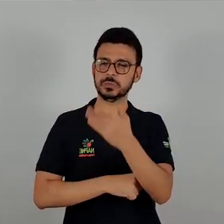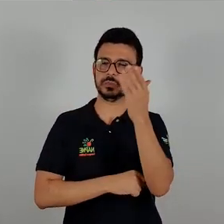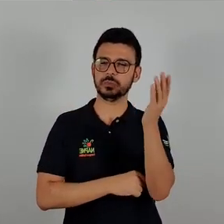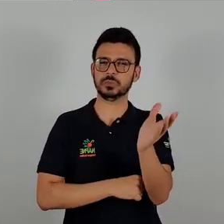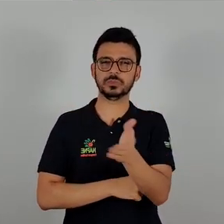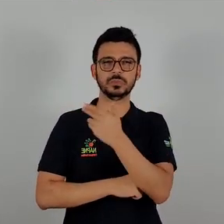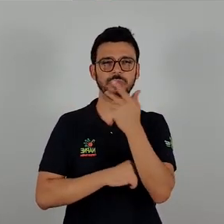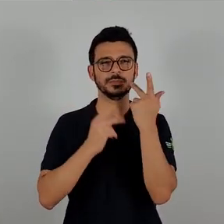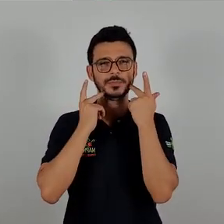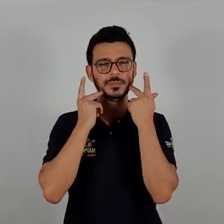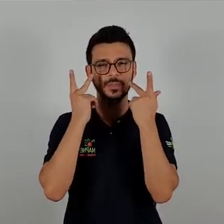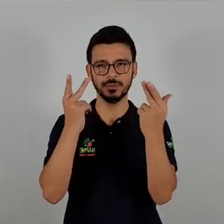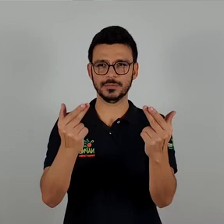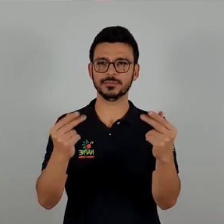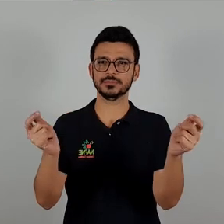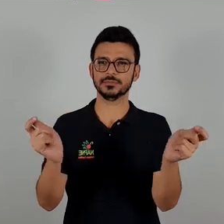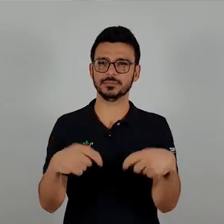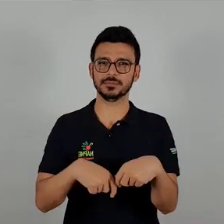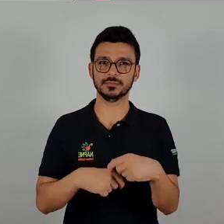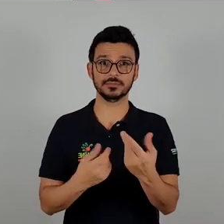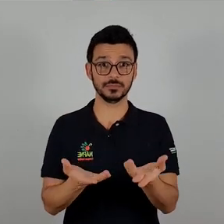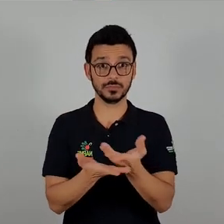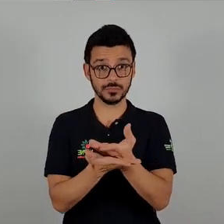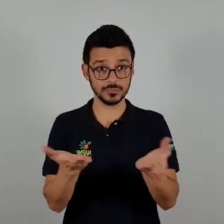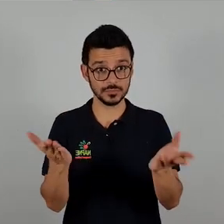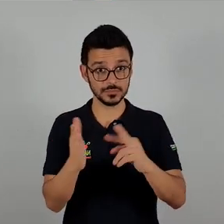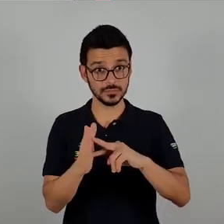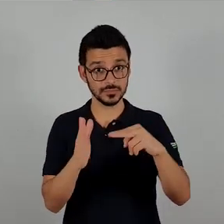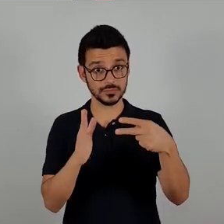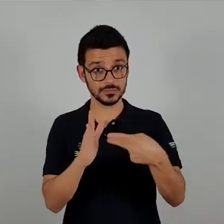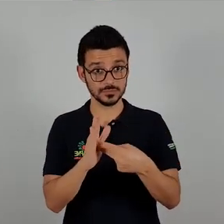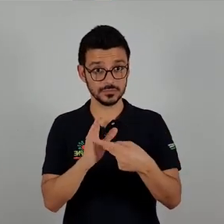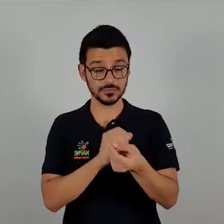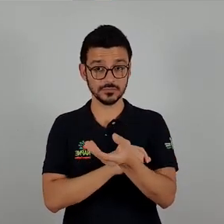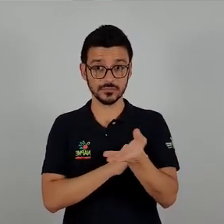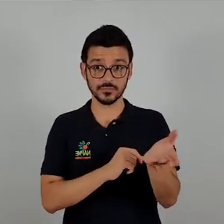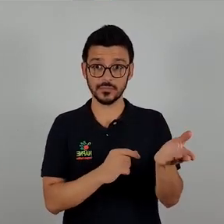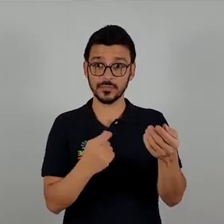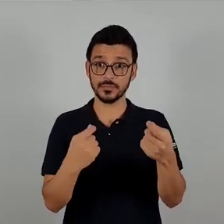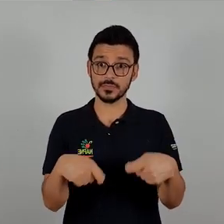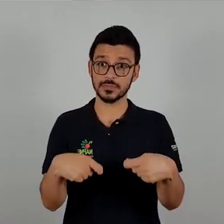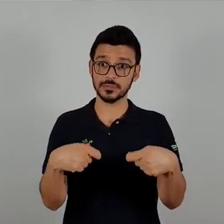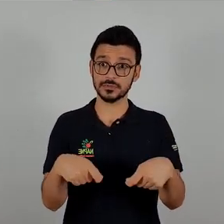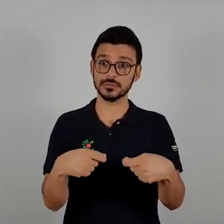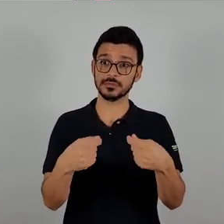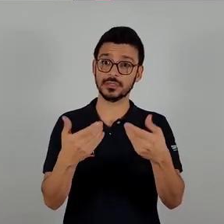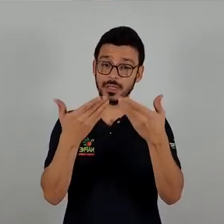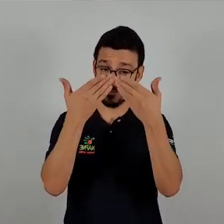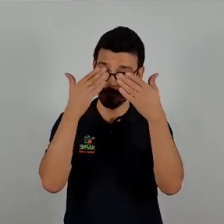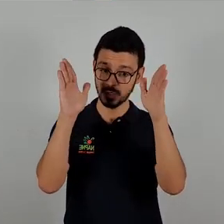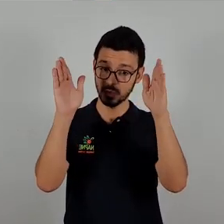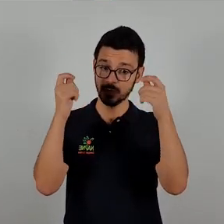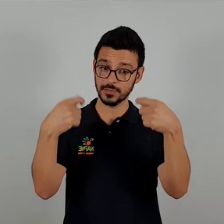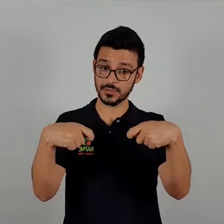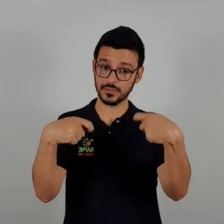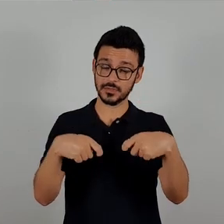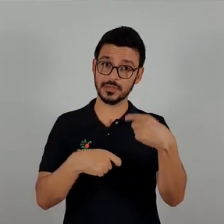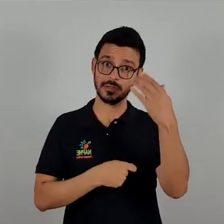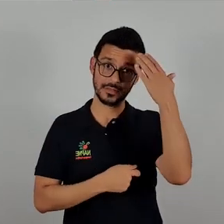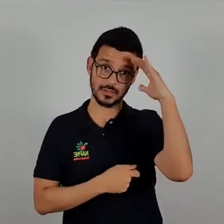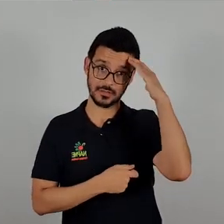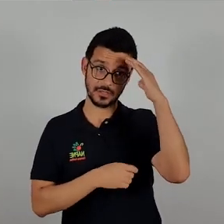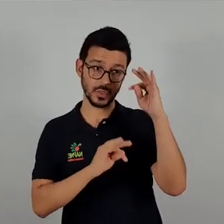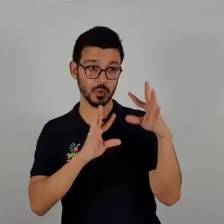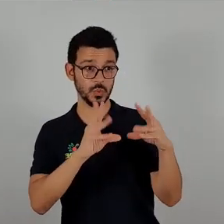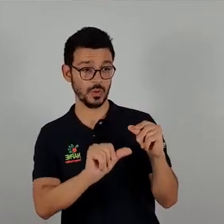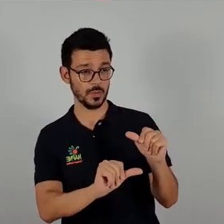você aceitar, quebrar paradigmas, né, você jamais vai entender que a cura será alcançada. E